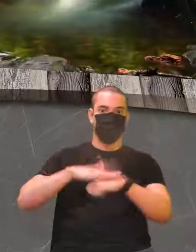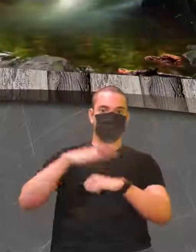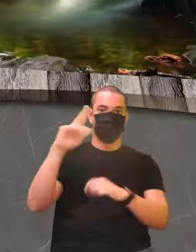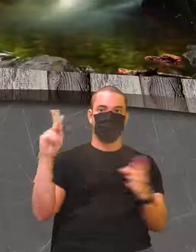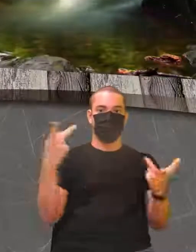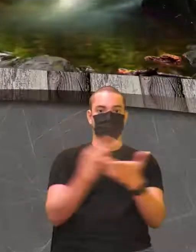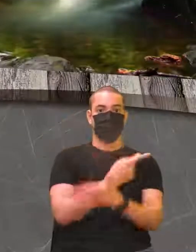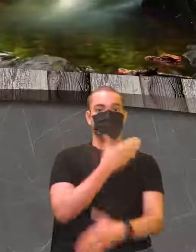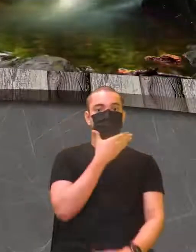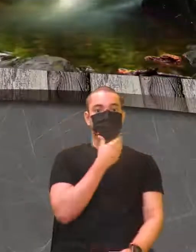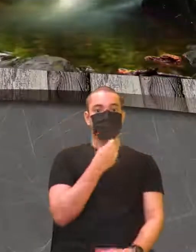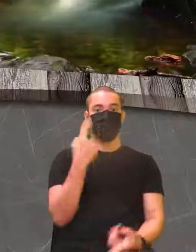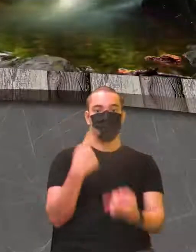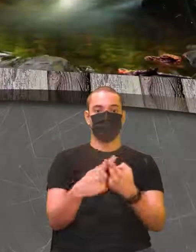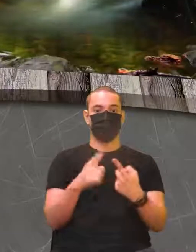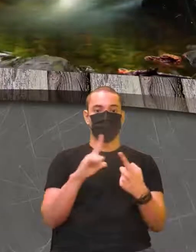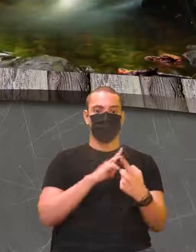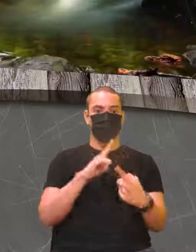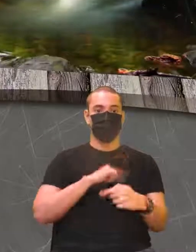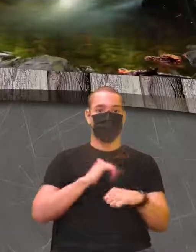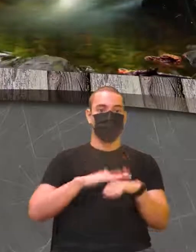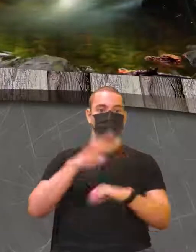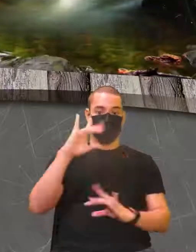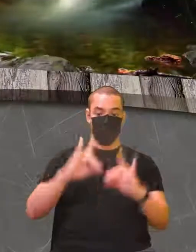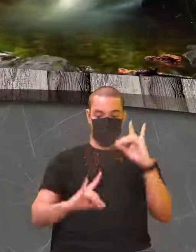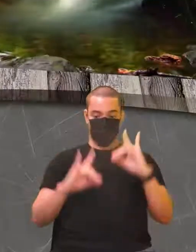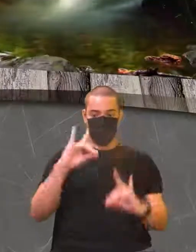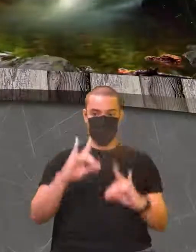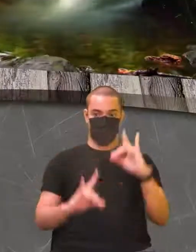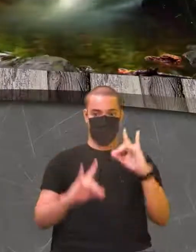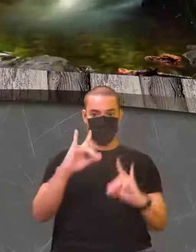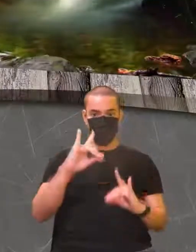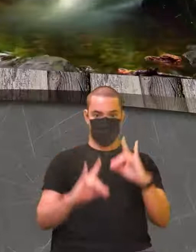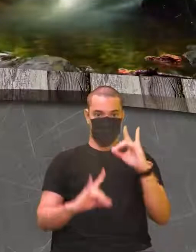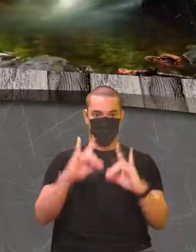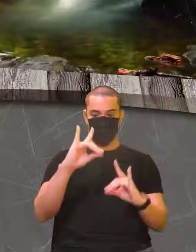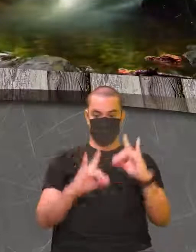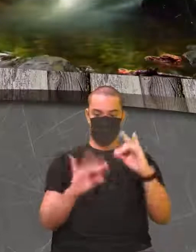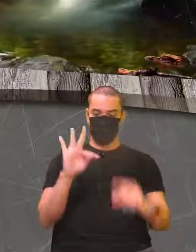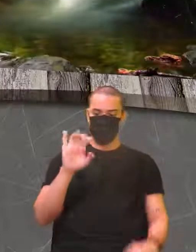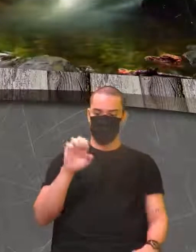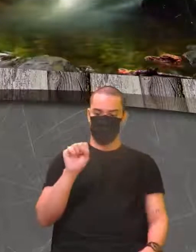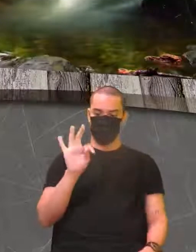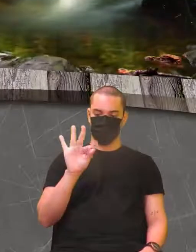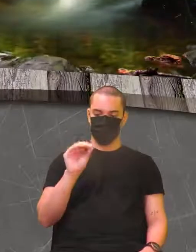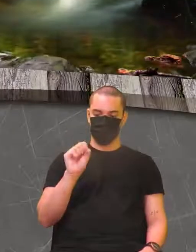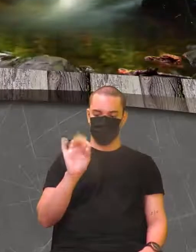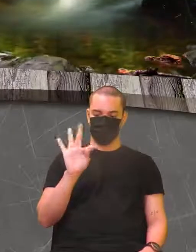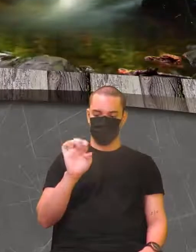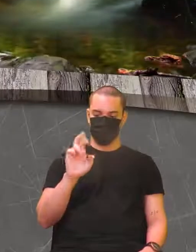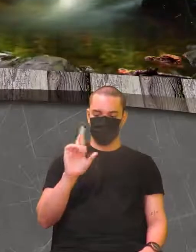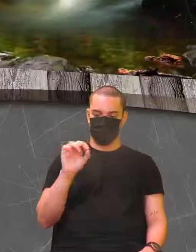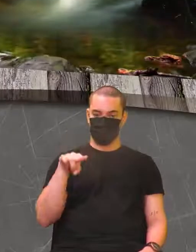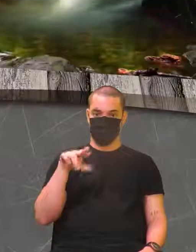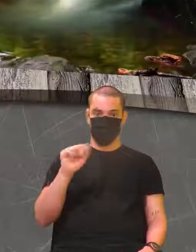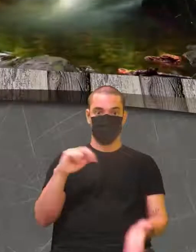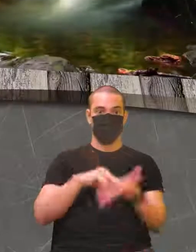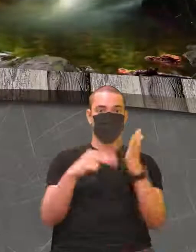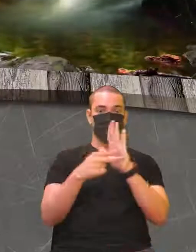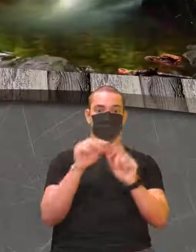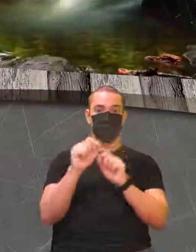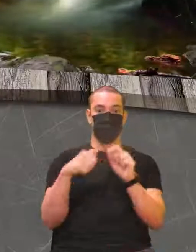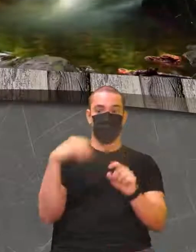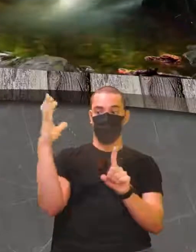frequente nos homens porque os homens produzem que tipo de hormônio? Testosterona. E essa testosterona tem grande